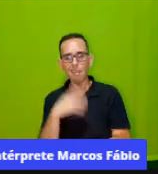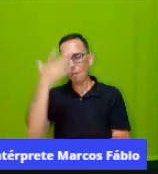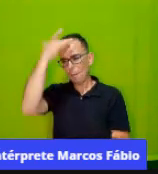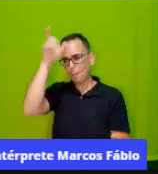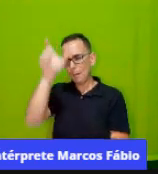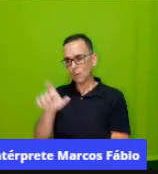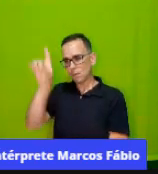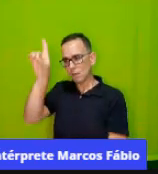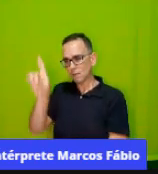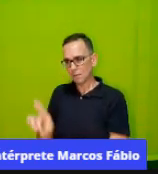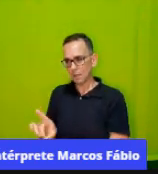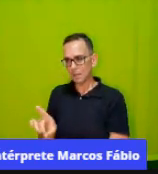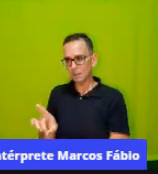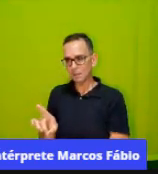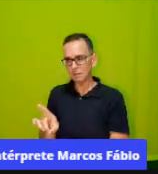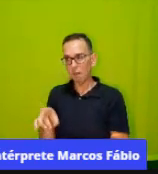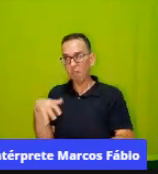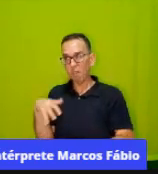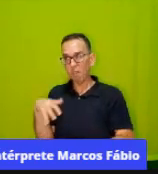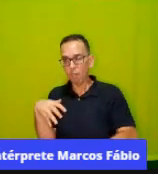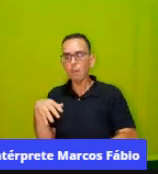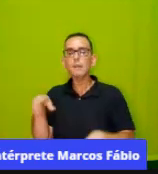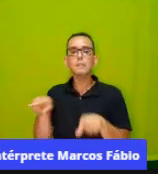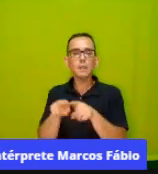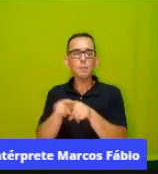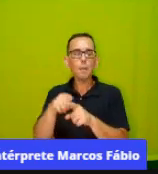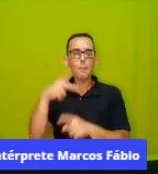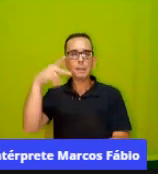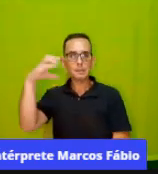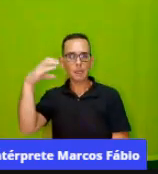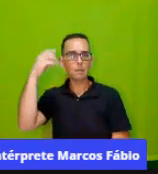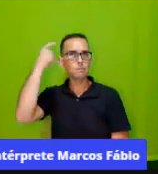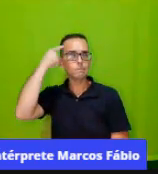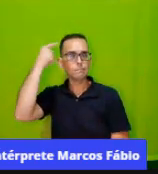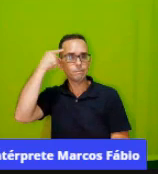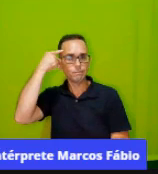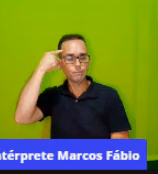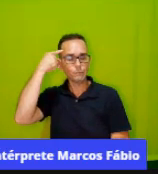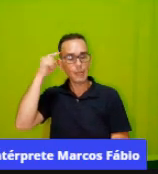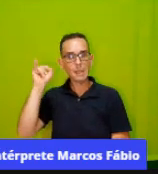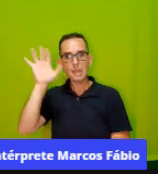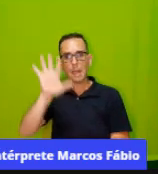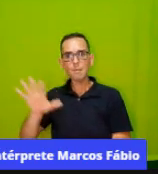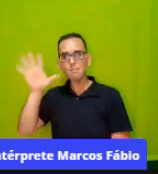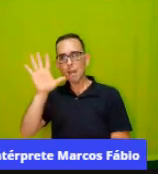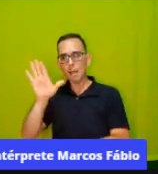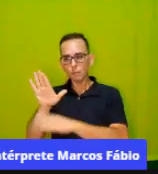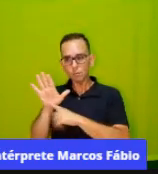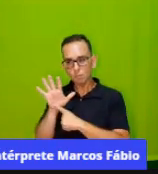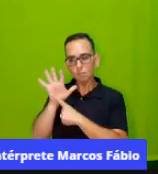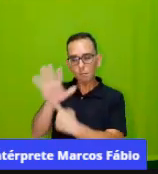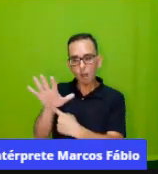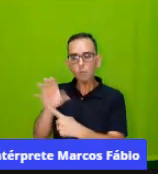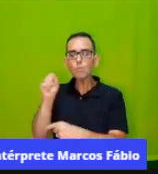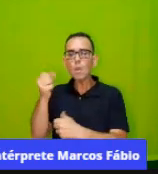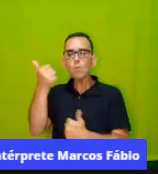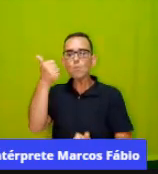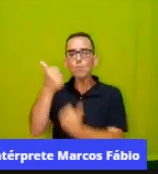deficiência física e paralisia cerebral, na imagem, ela tem demonstrado um suporte para